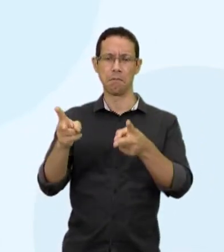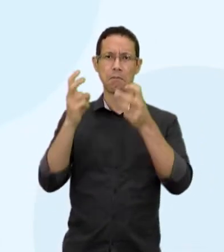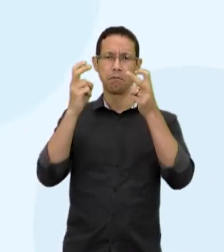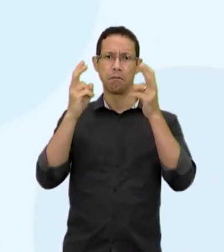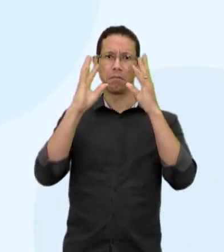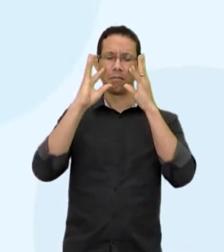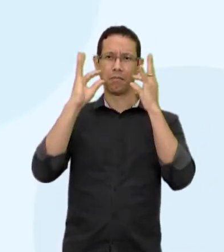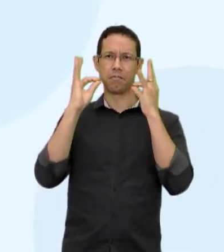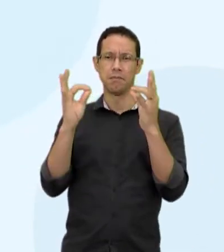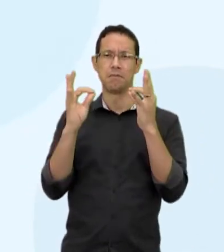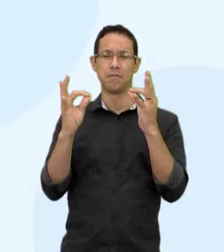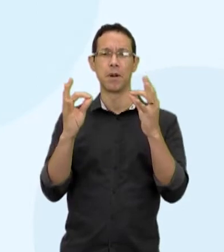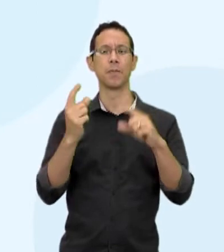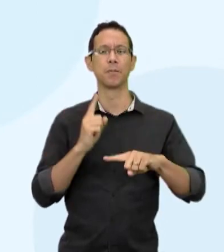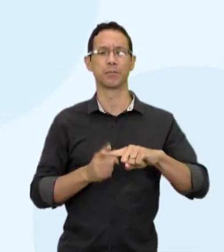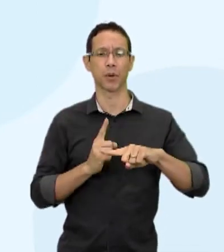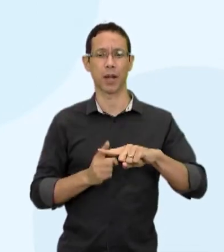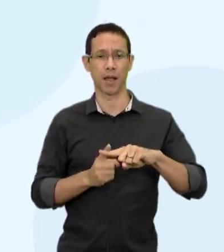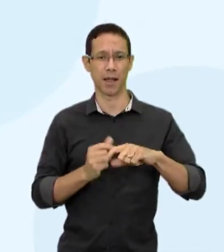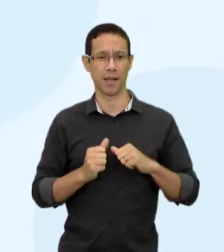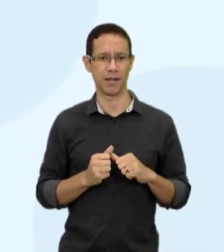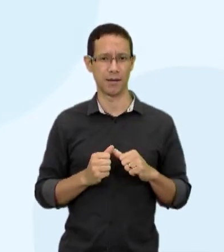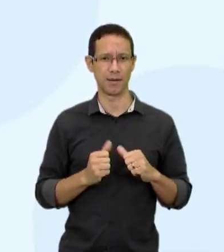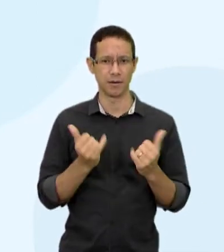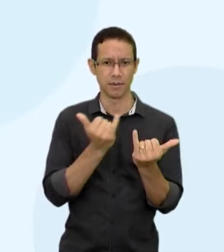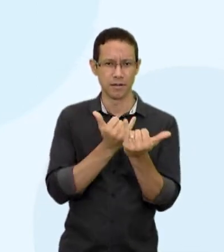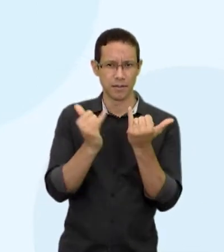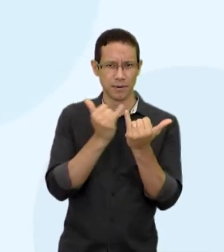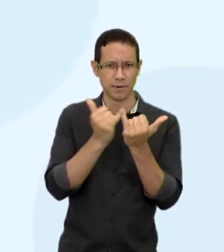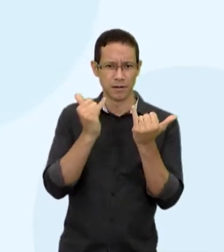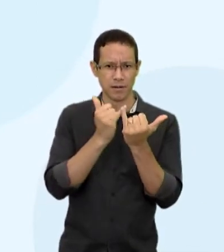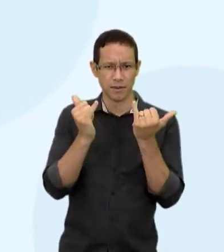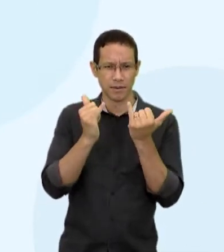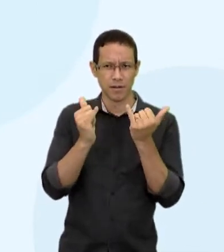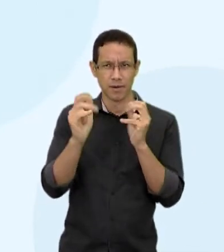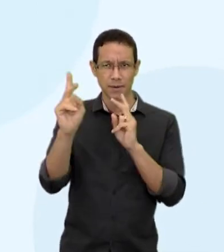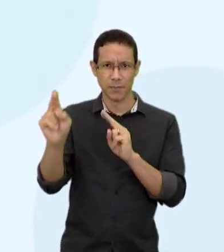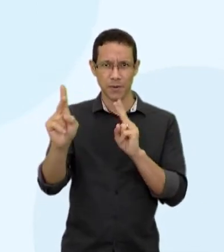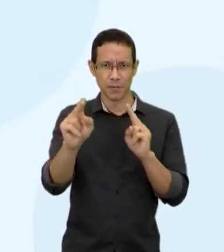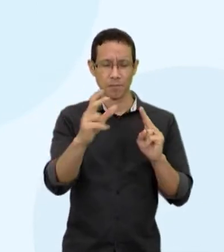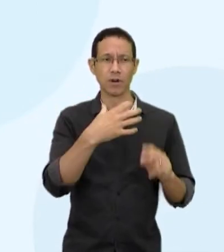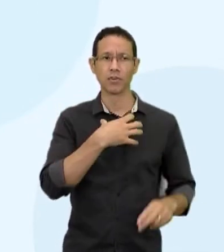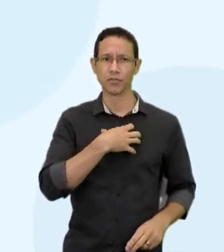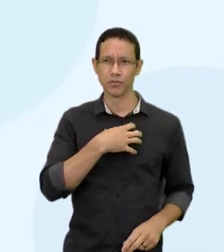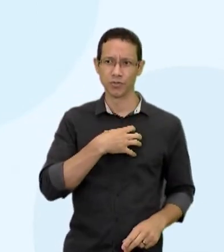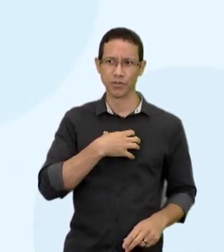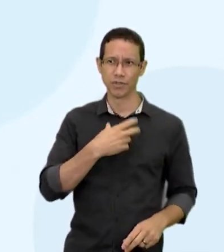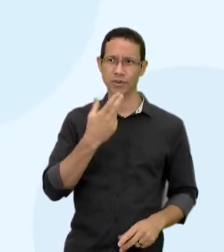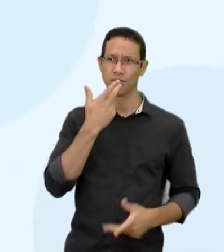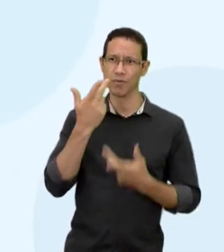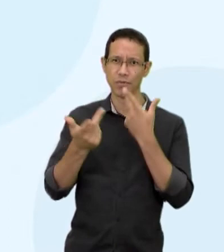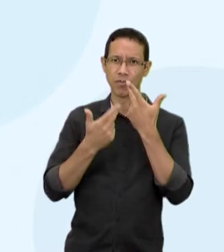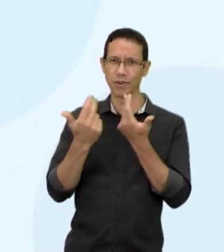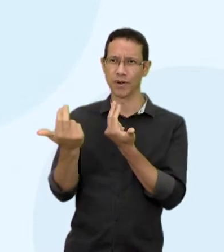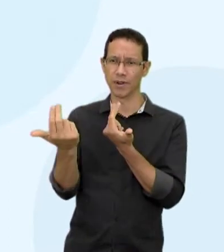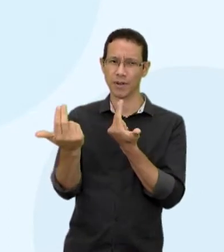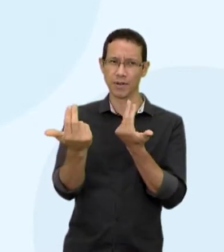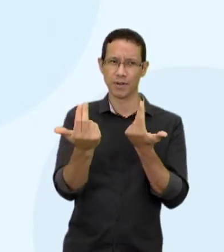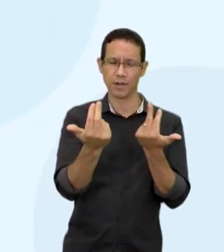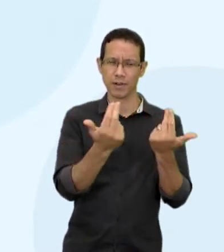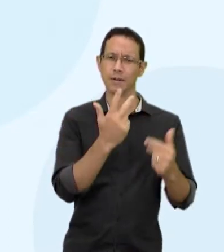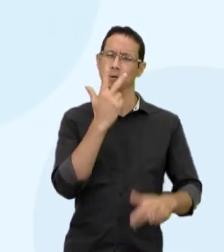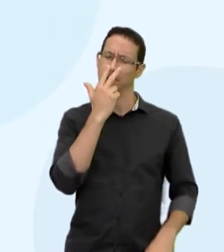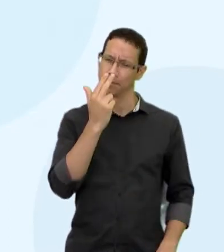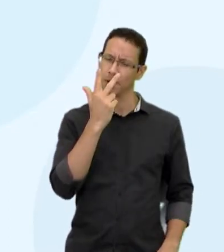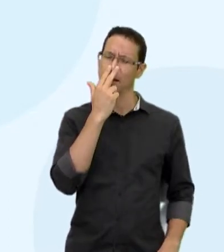atenção? Pelas semelhanças é que temos o sentimento de que o outro fala a mesma língua,